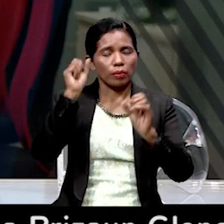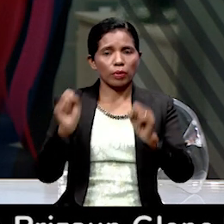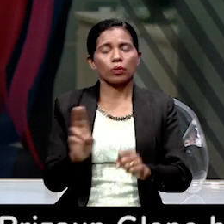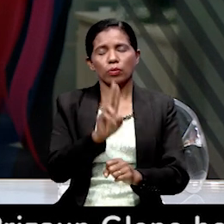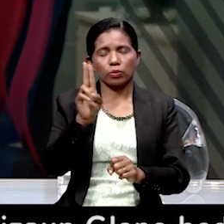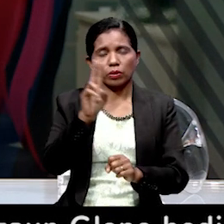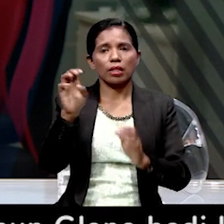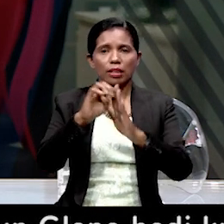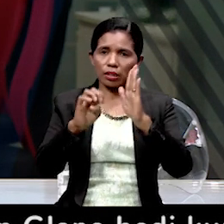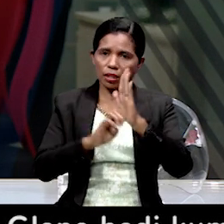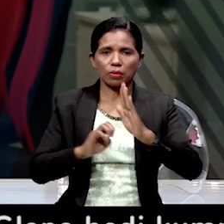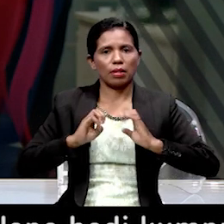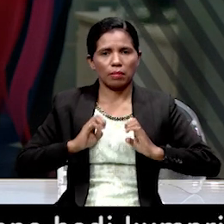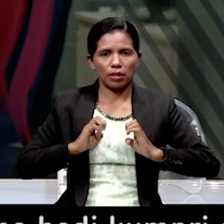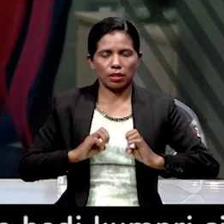estado de emergência.